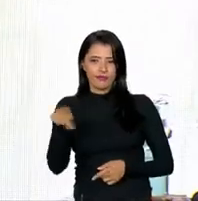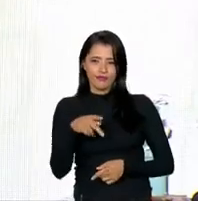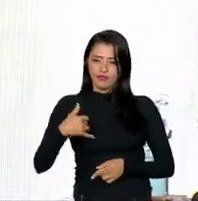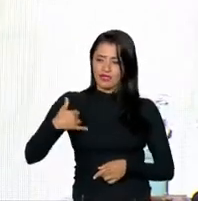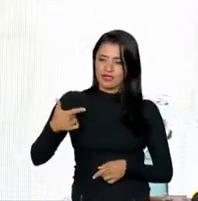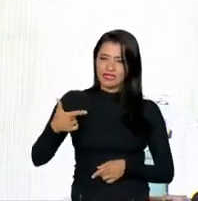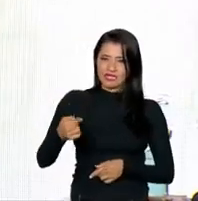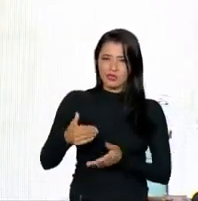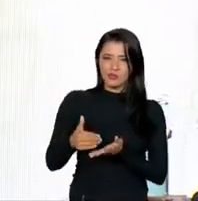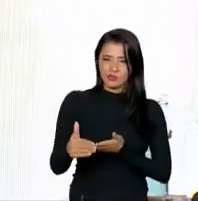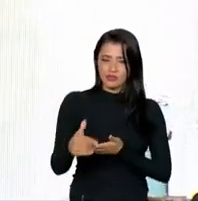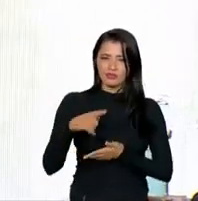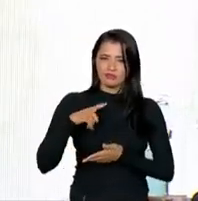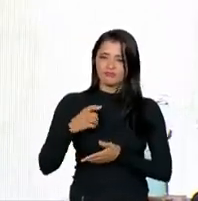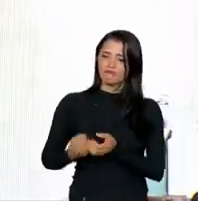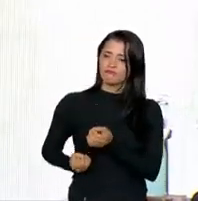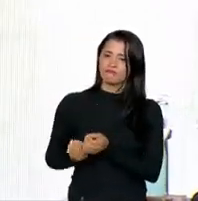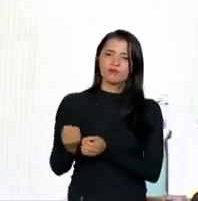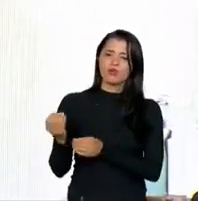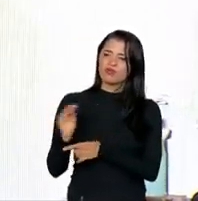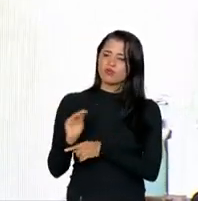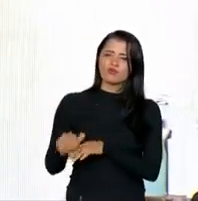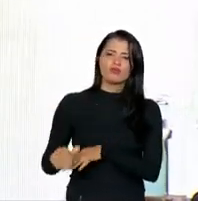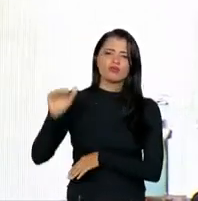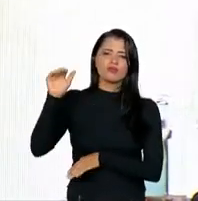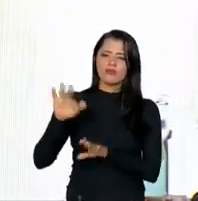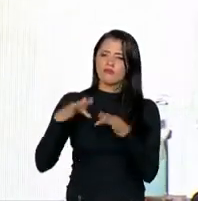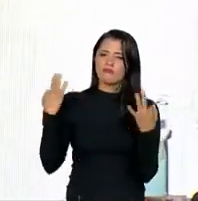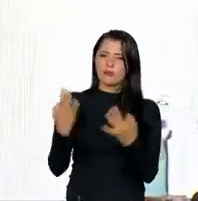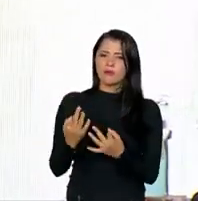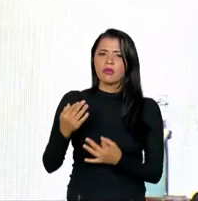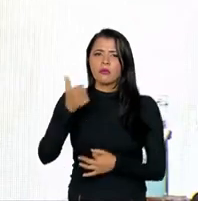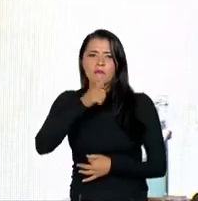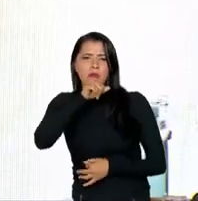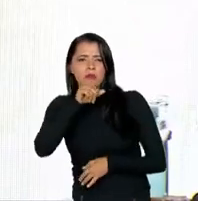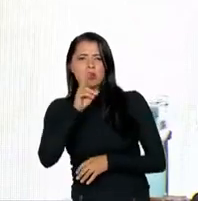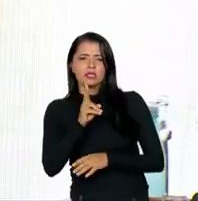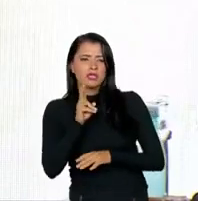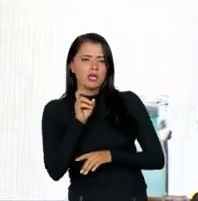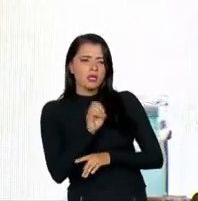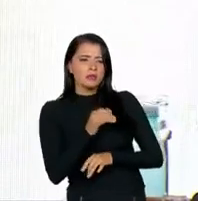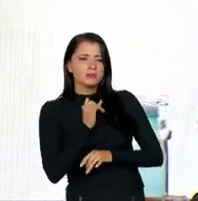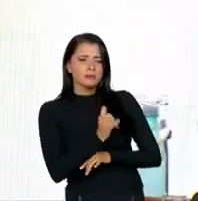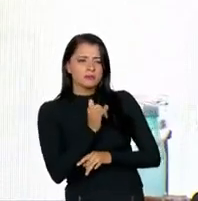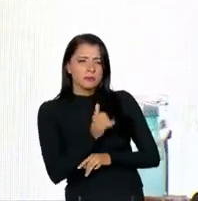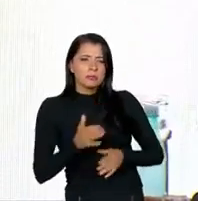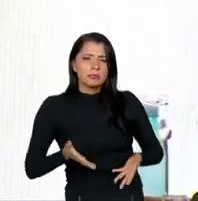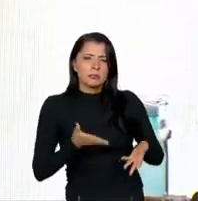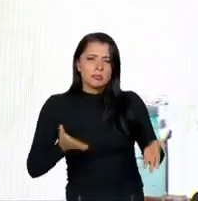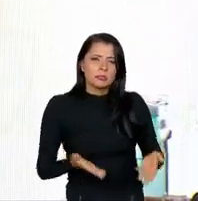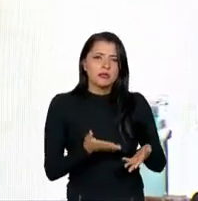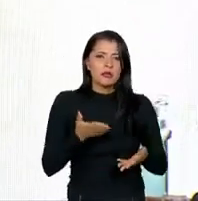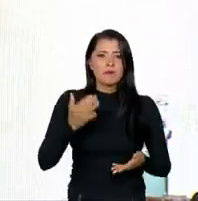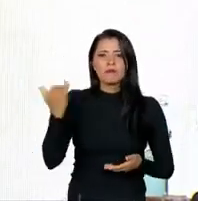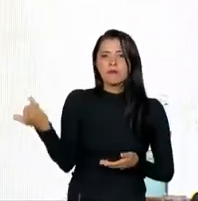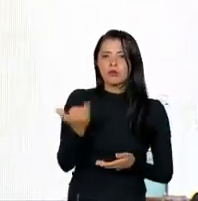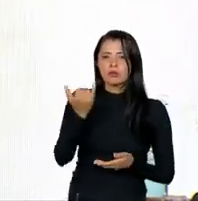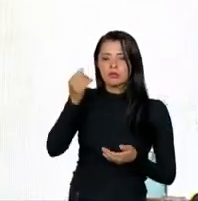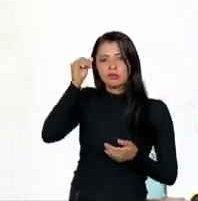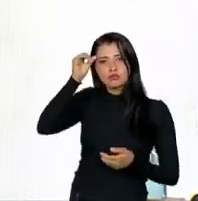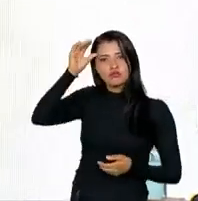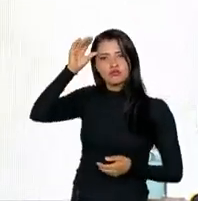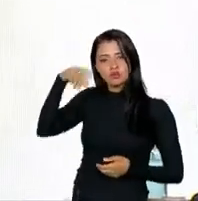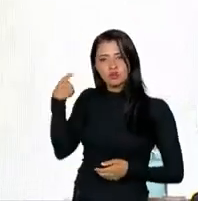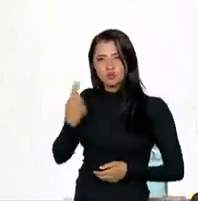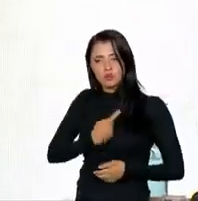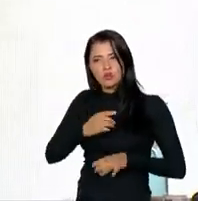17 anos, eu fui criada numa família que a minha mãe sempre falava para mim, e fala ainda hoje, né, da importância do nosso conhecimento. Só